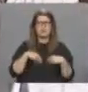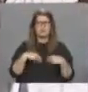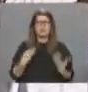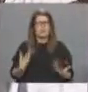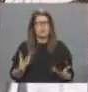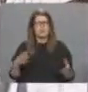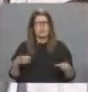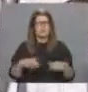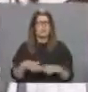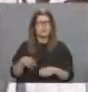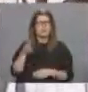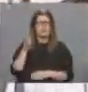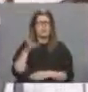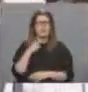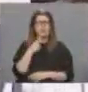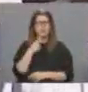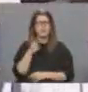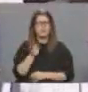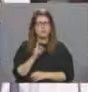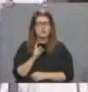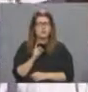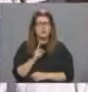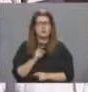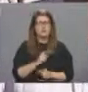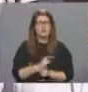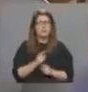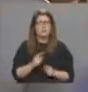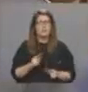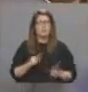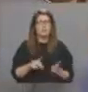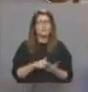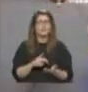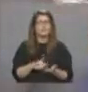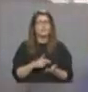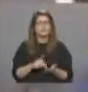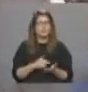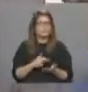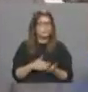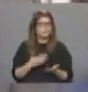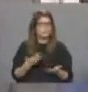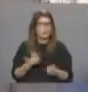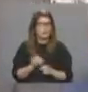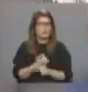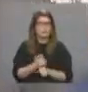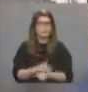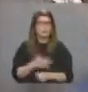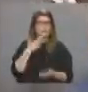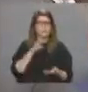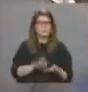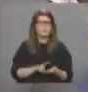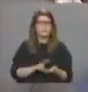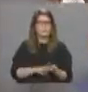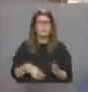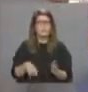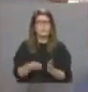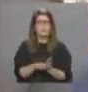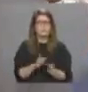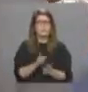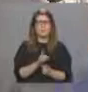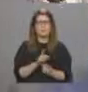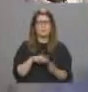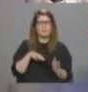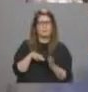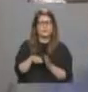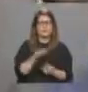PSD não compreende a demora da realização desta obra. É verdade, e apesar da interdição deste porto, do acesso ao